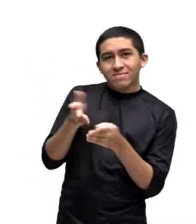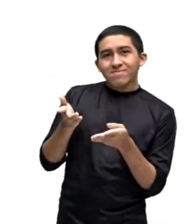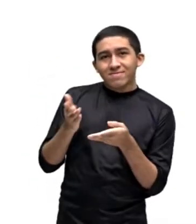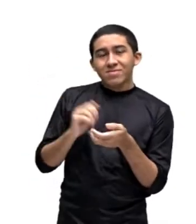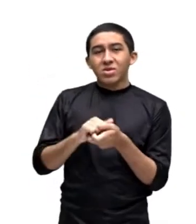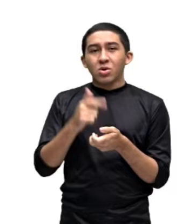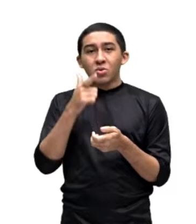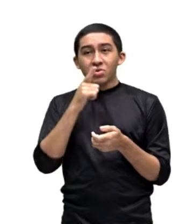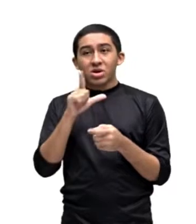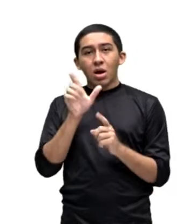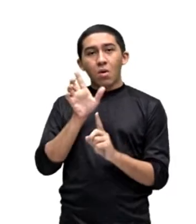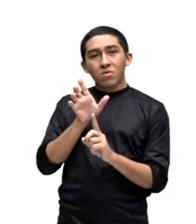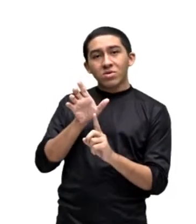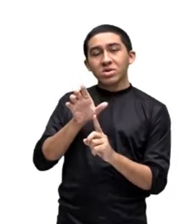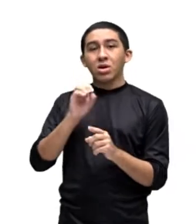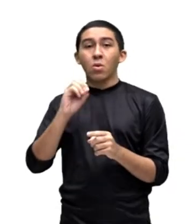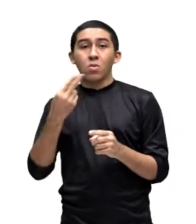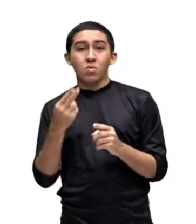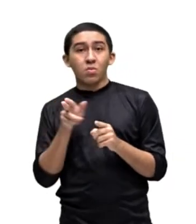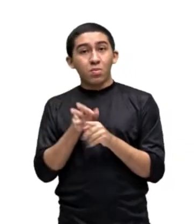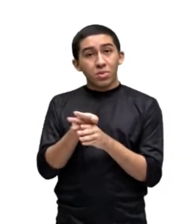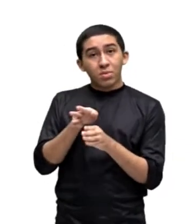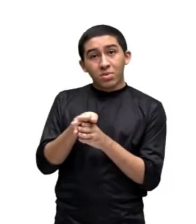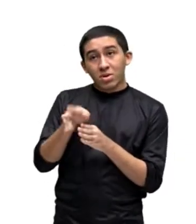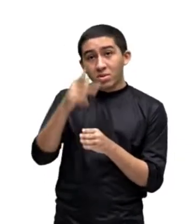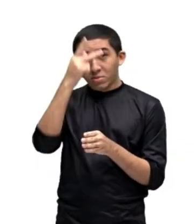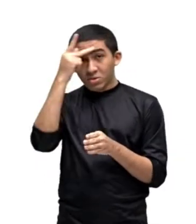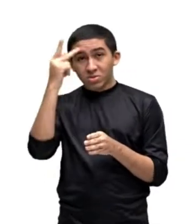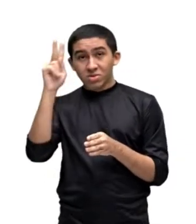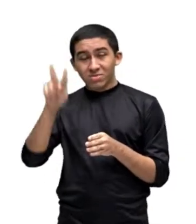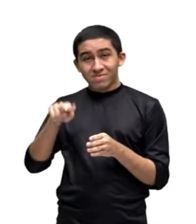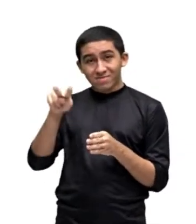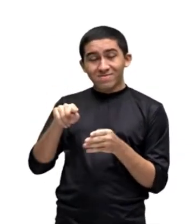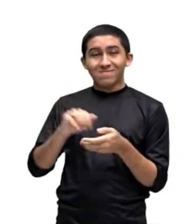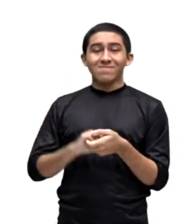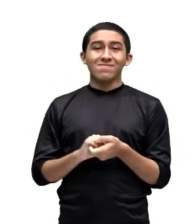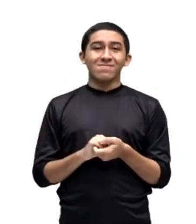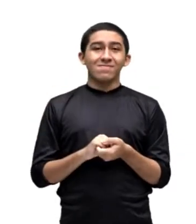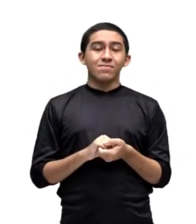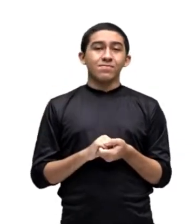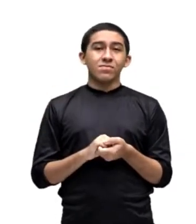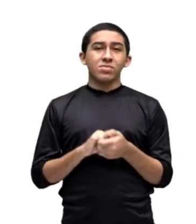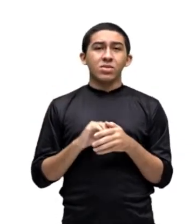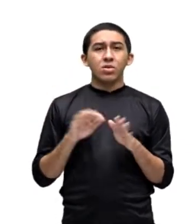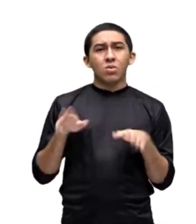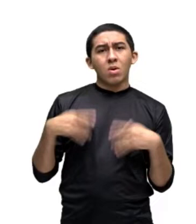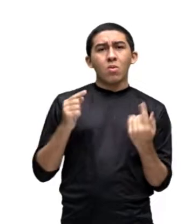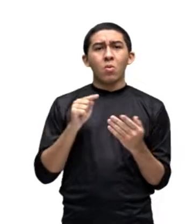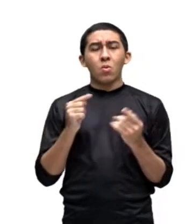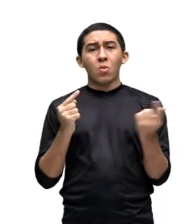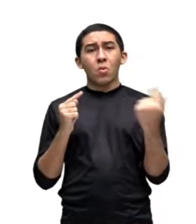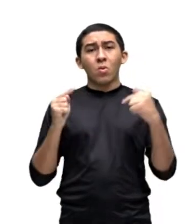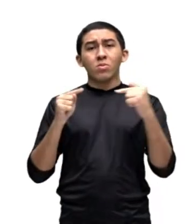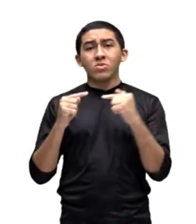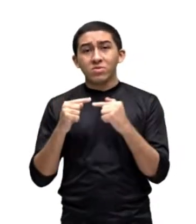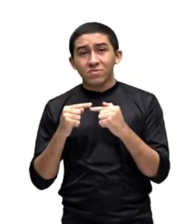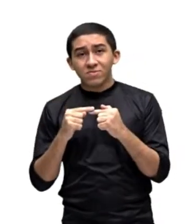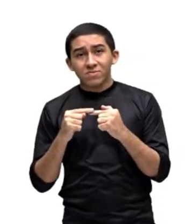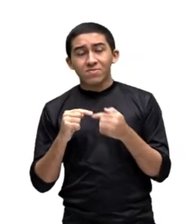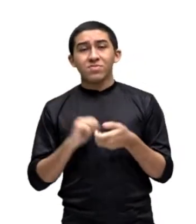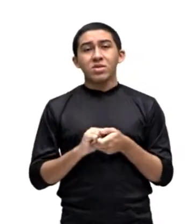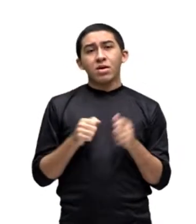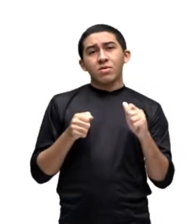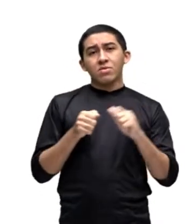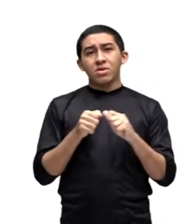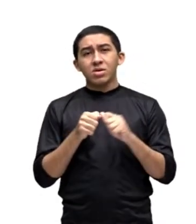consiga convencer o ouvinte ou o leitor de uma maneira mais especial, tá certo? E qual é a intenção disso? A intenção é fazer com que